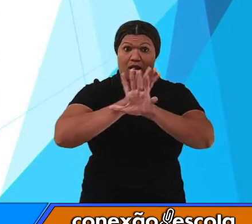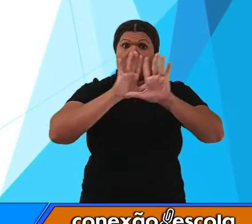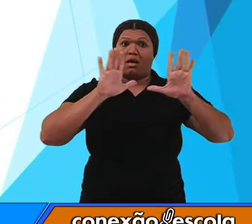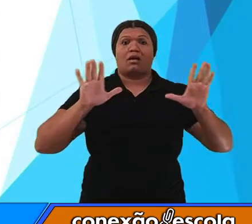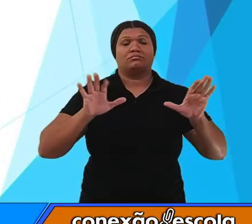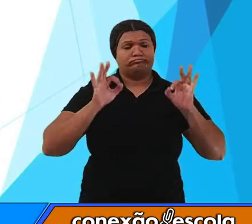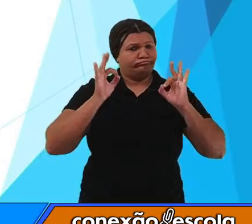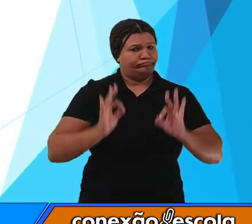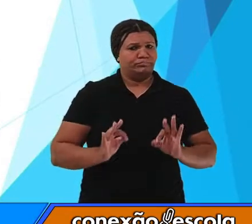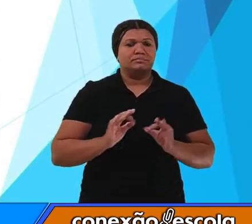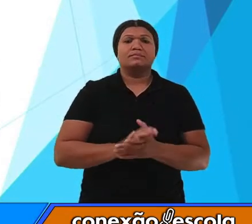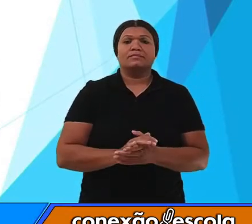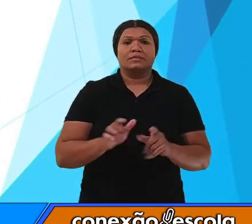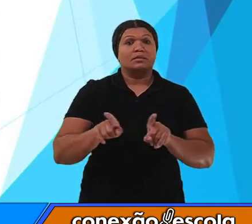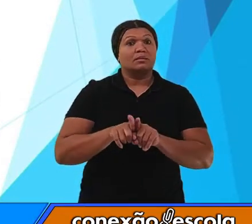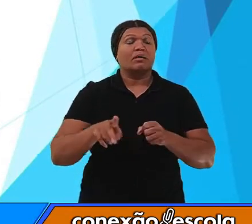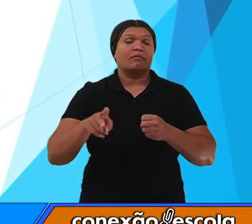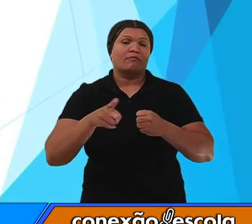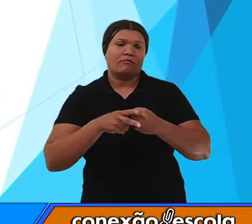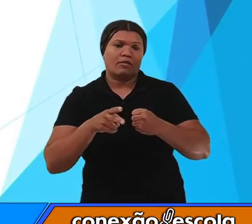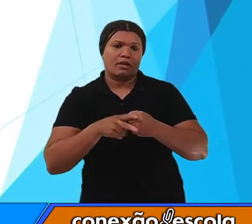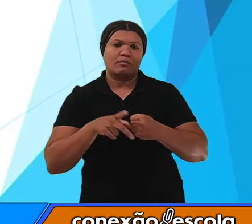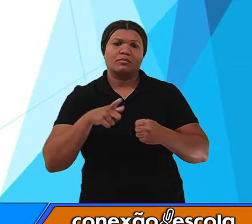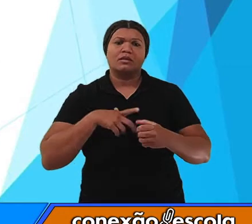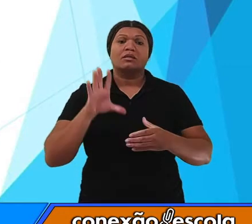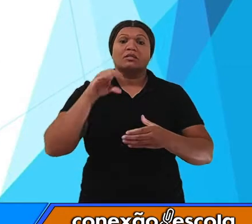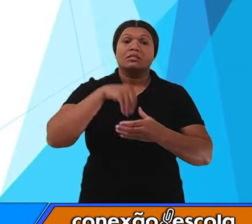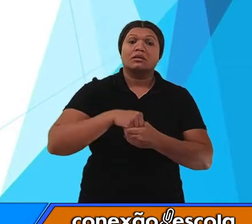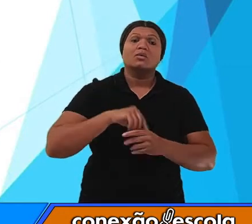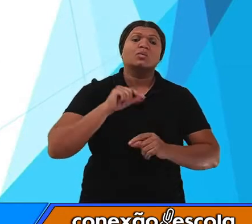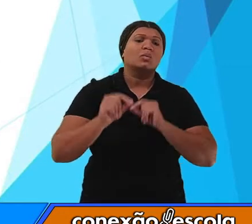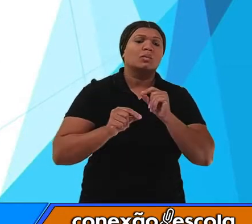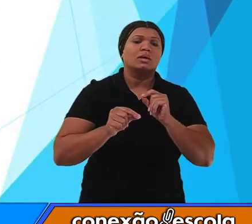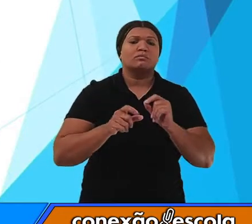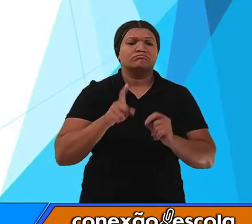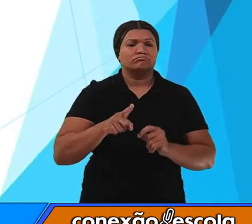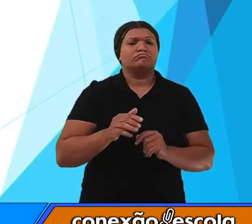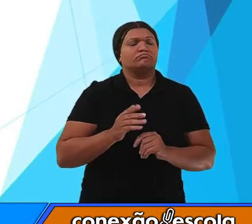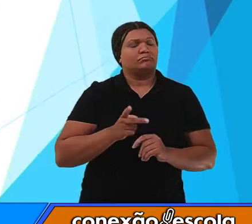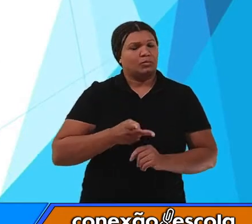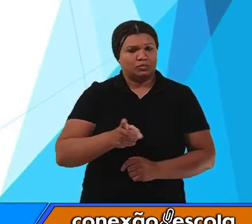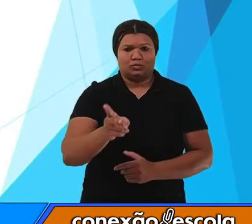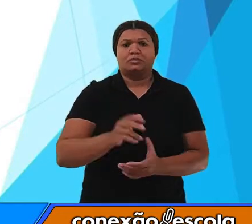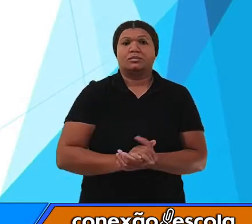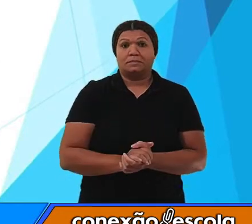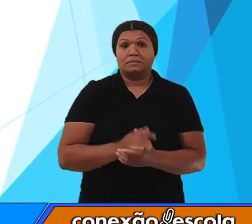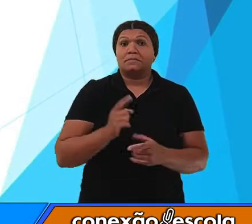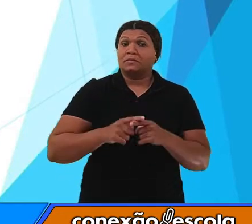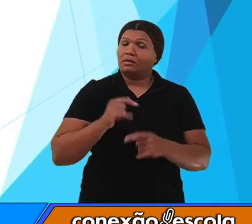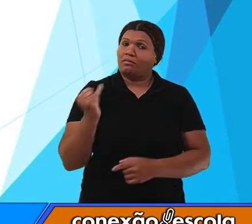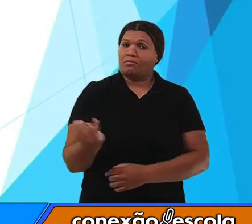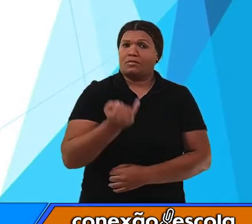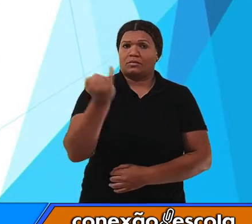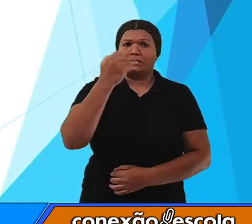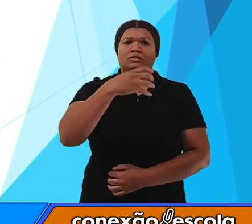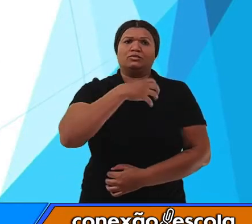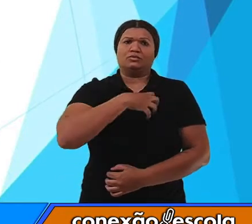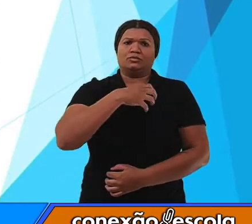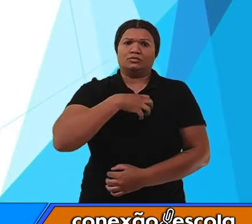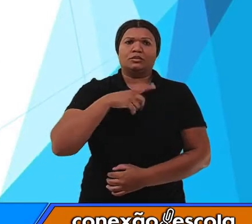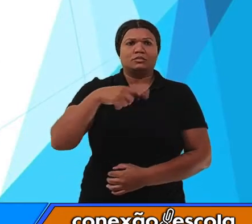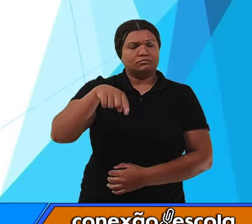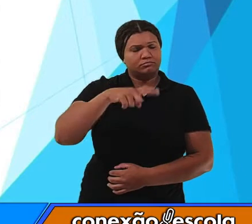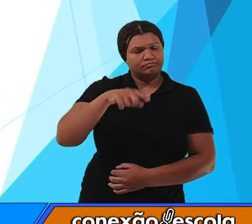disso, os verbos são empregados no imperativo, pois é importante a maneira de induzir